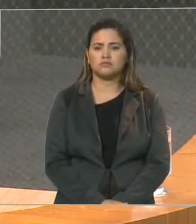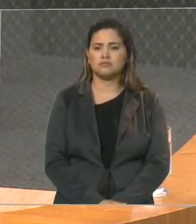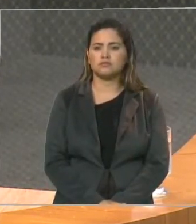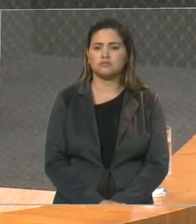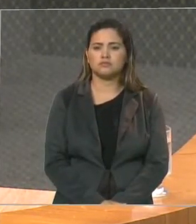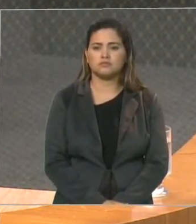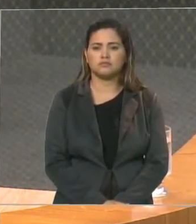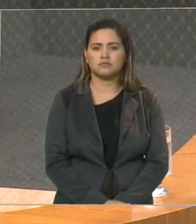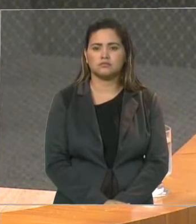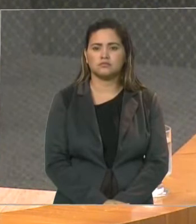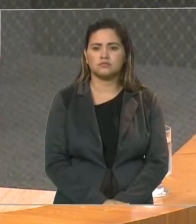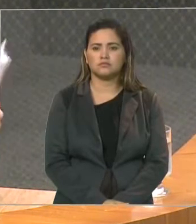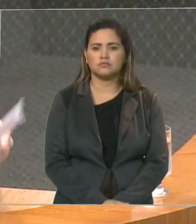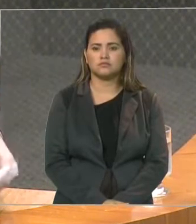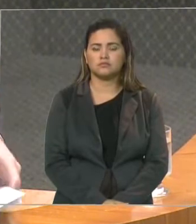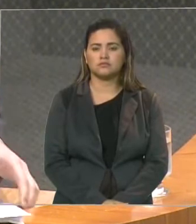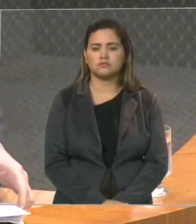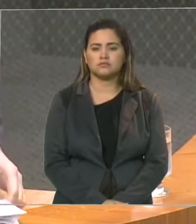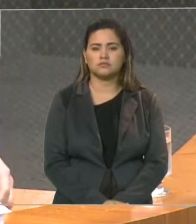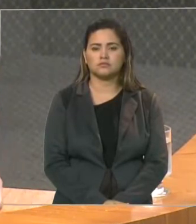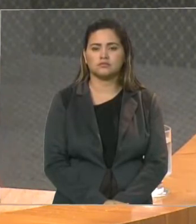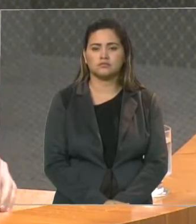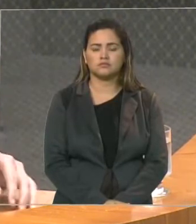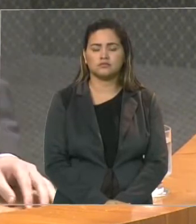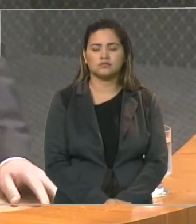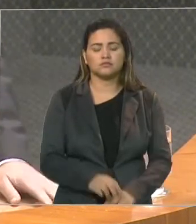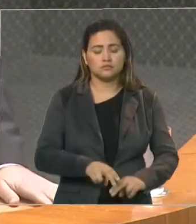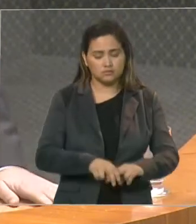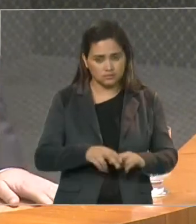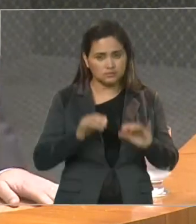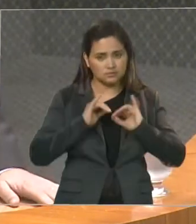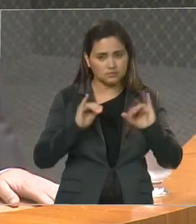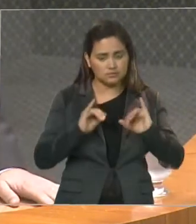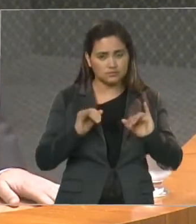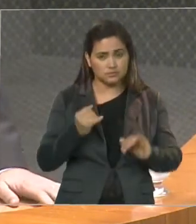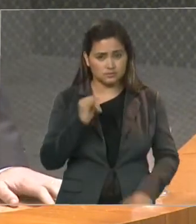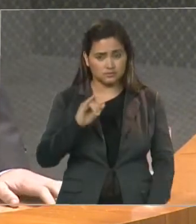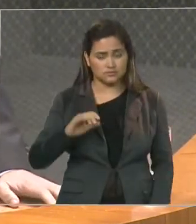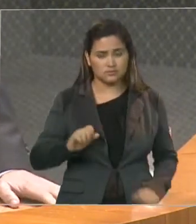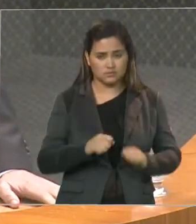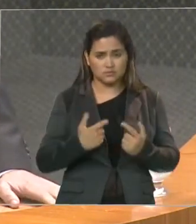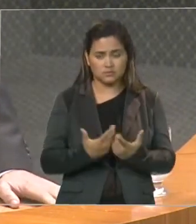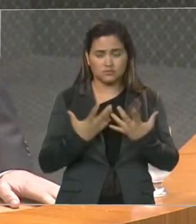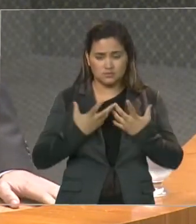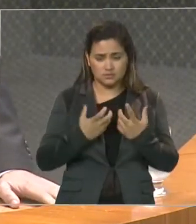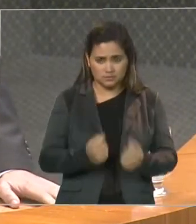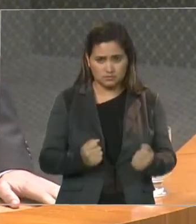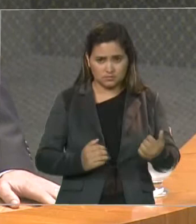senhoras e senhores, que eu digo, se essa casa aprovar esse requerimento, ela está